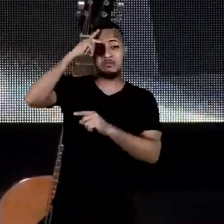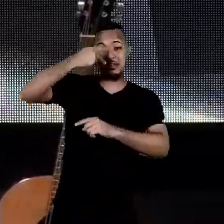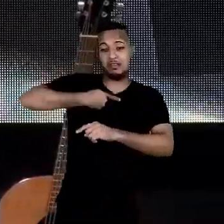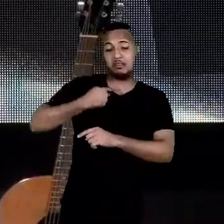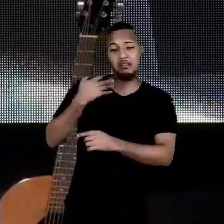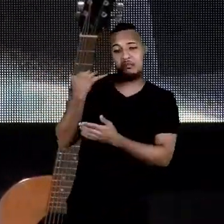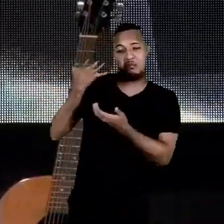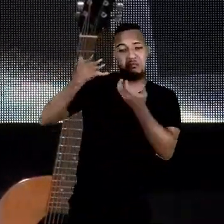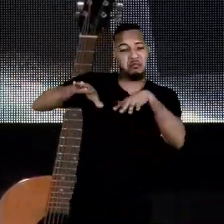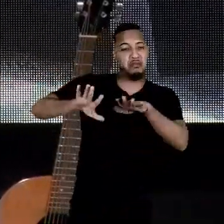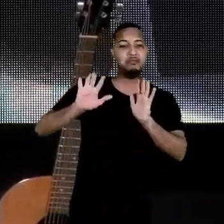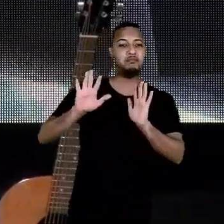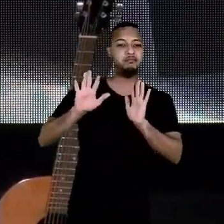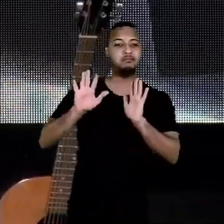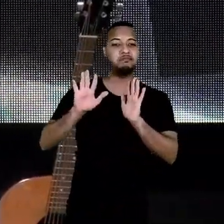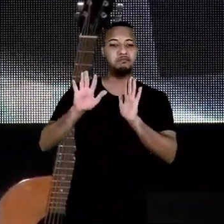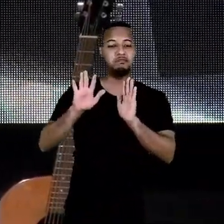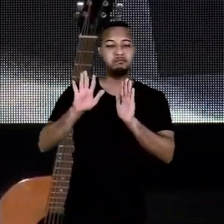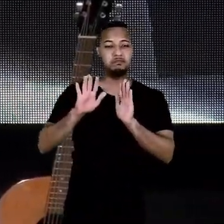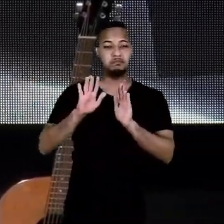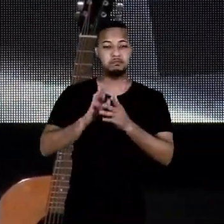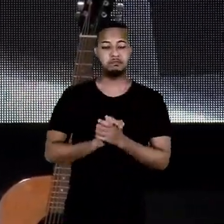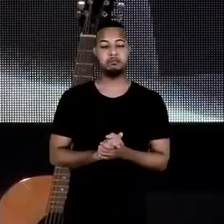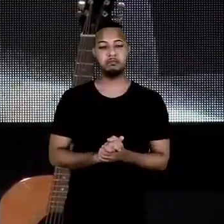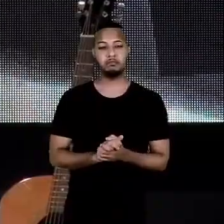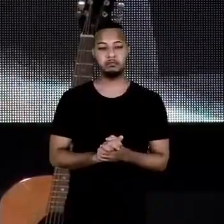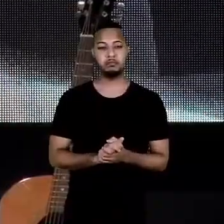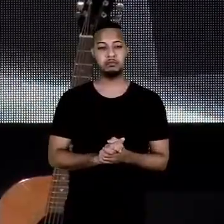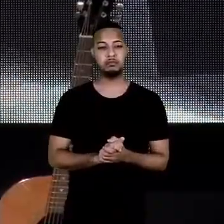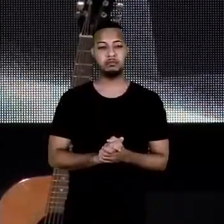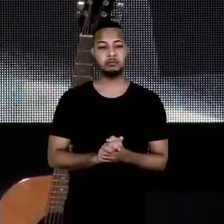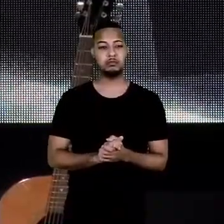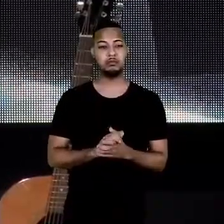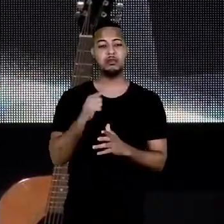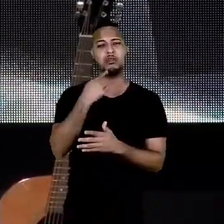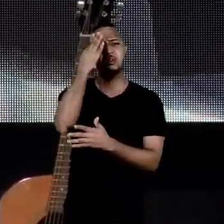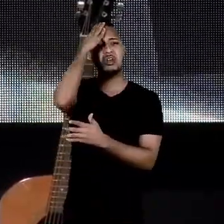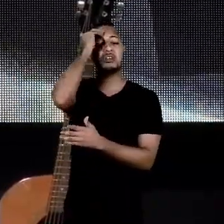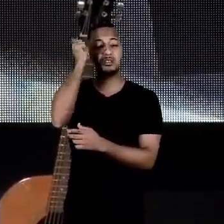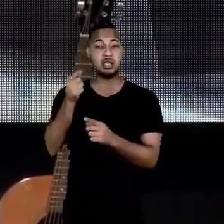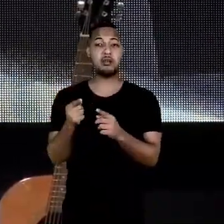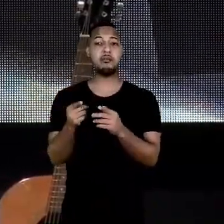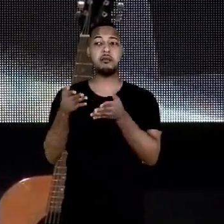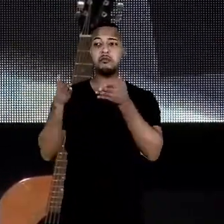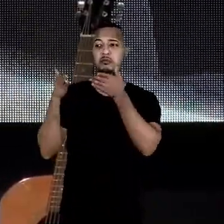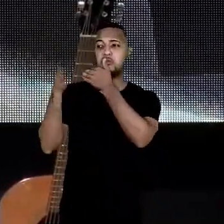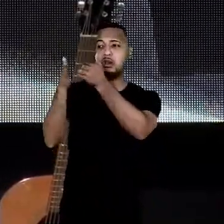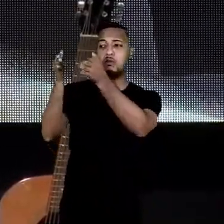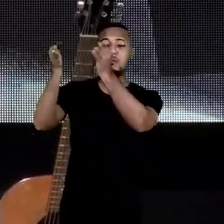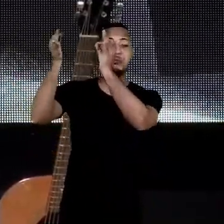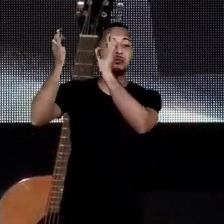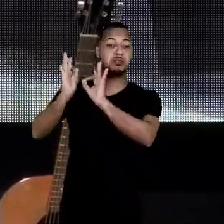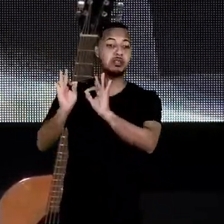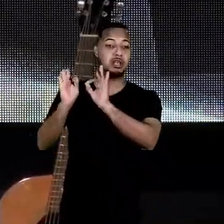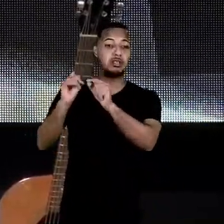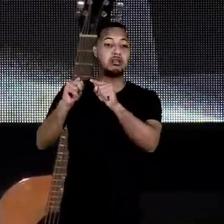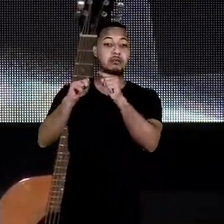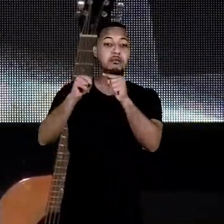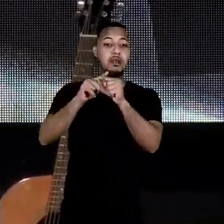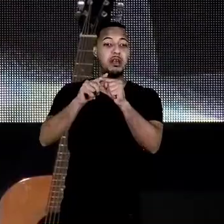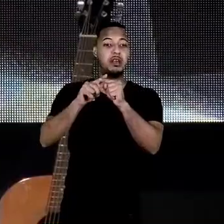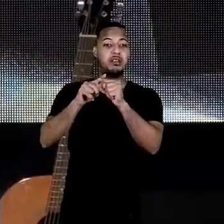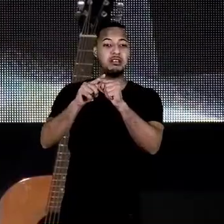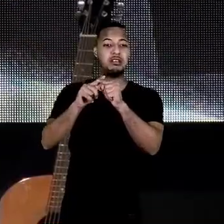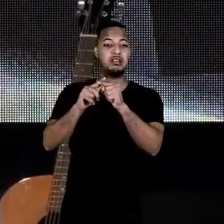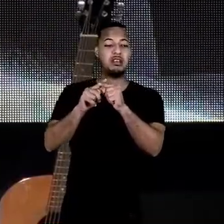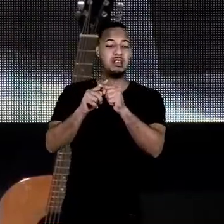seguir esse caminho. Sabemos para onde ir, mas na verdade não queremos sair